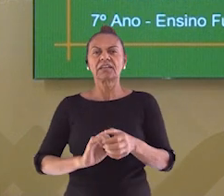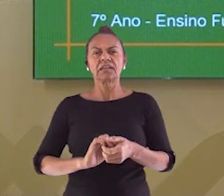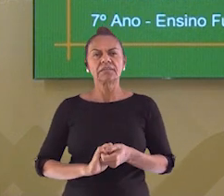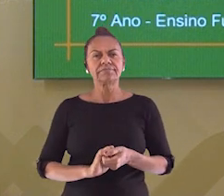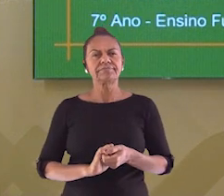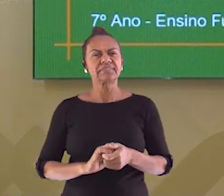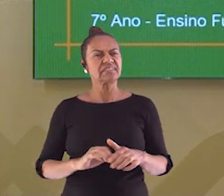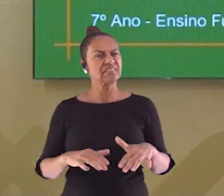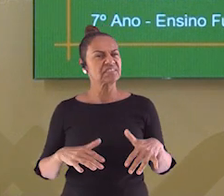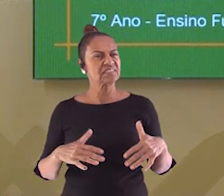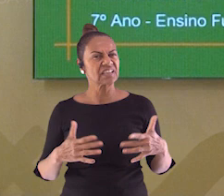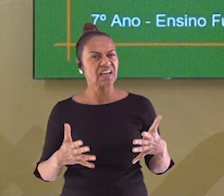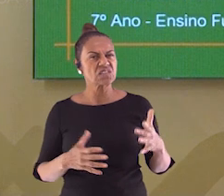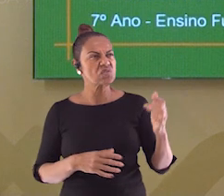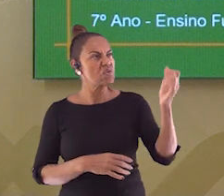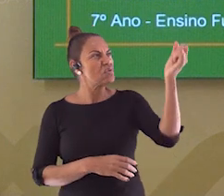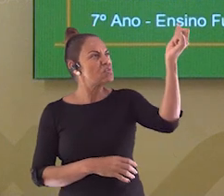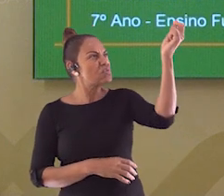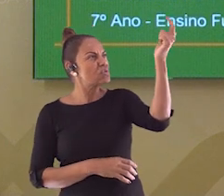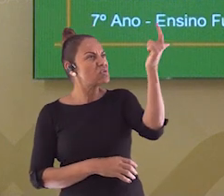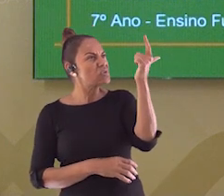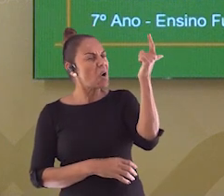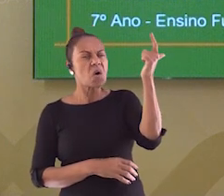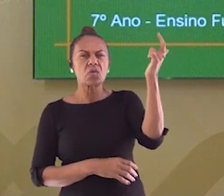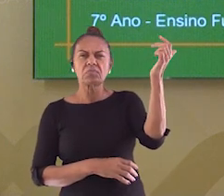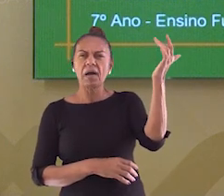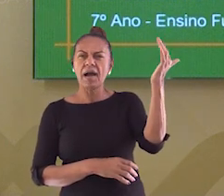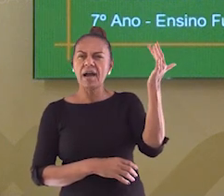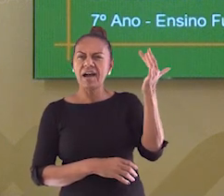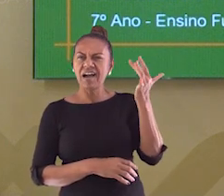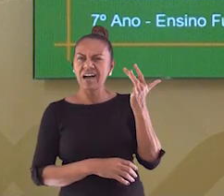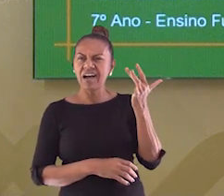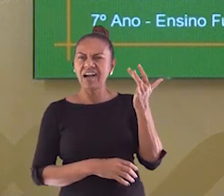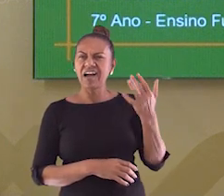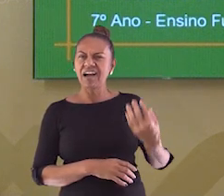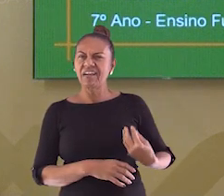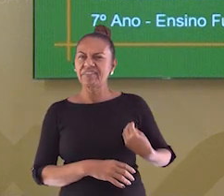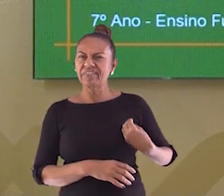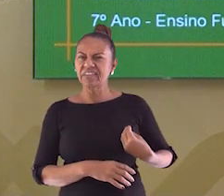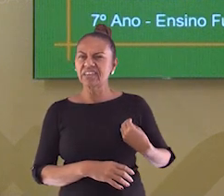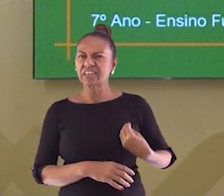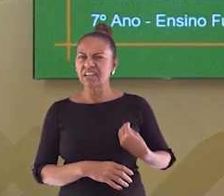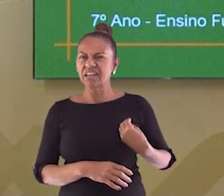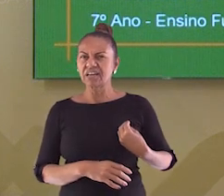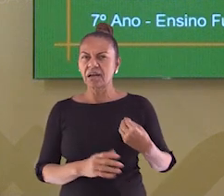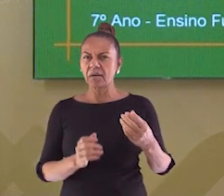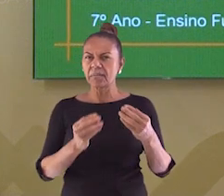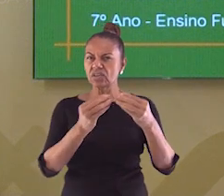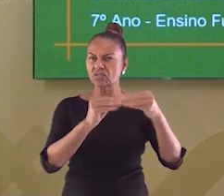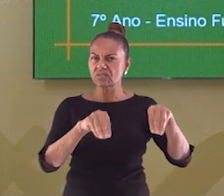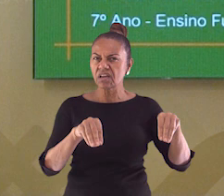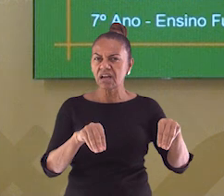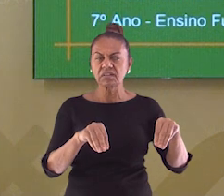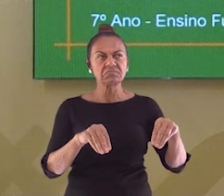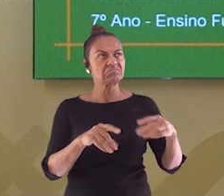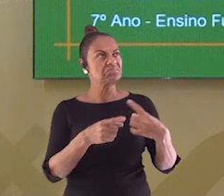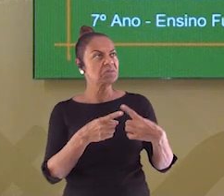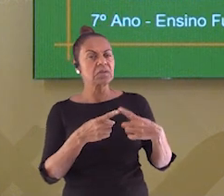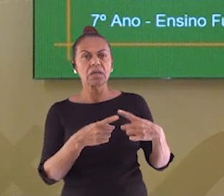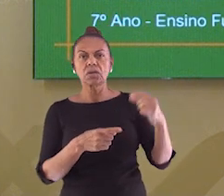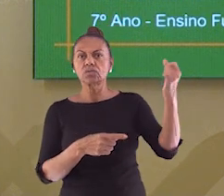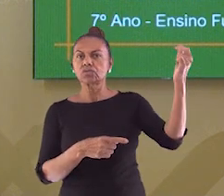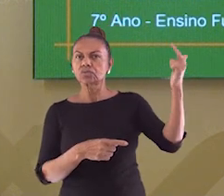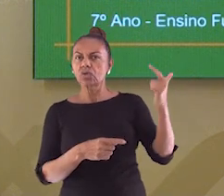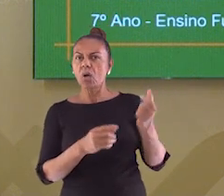E será que o sol pode prejudicar a saúde dos seres vivos? Logo ele, que é uma das principais fontes de vida, energia e